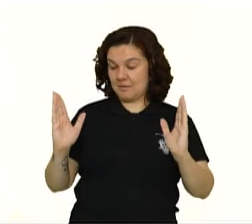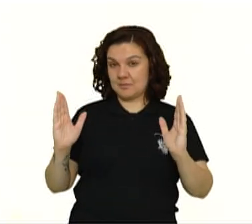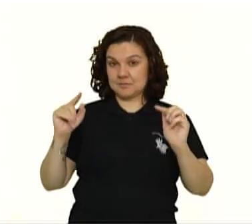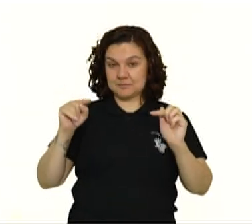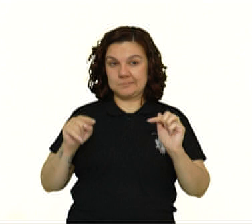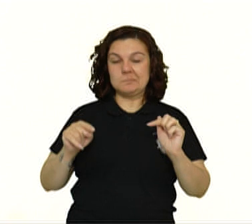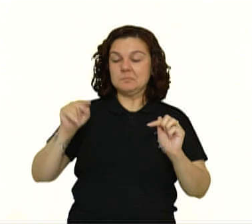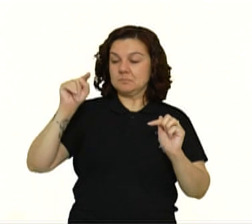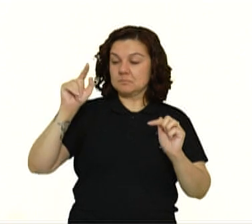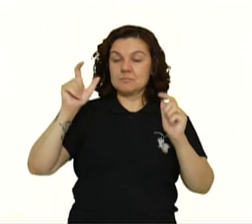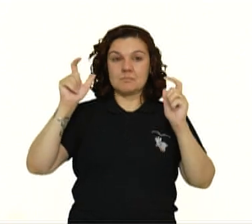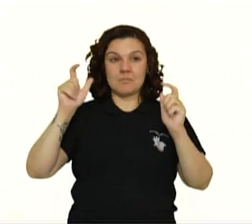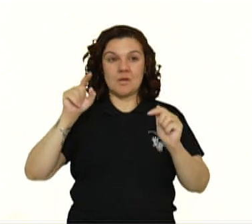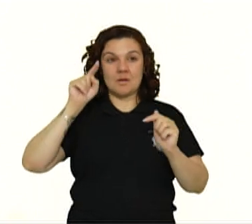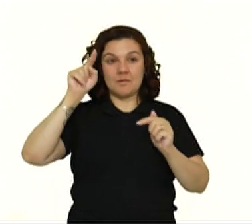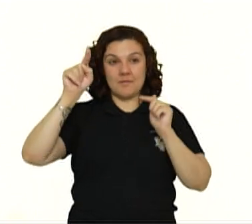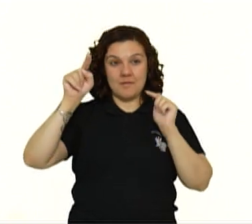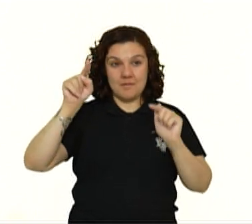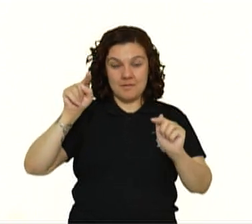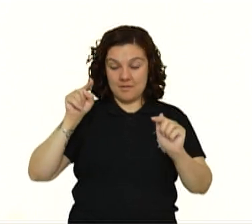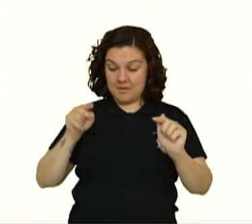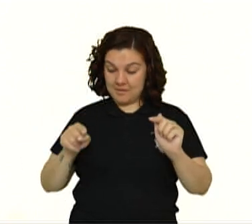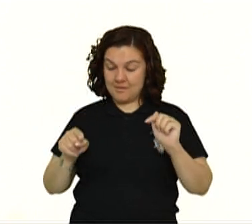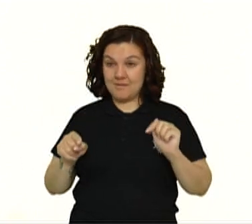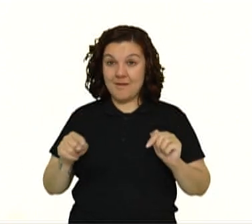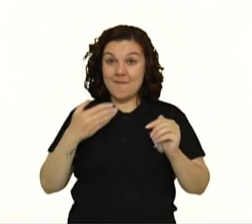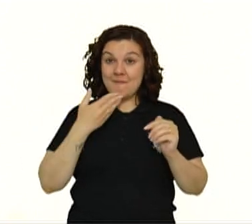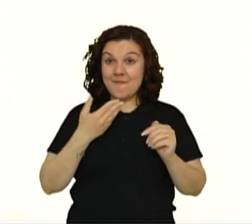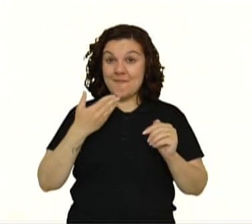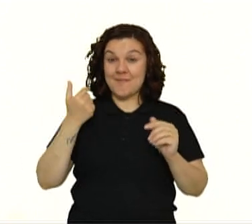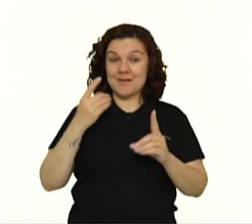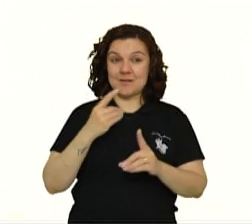posição de cada ponto sobre as faces,